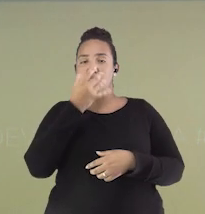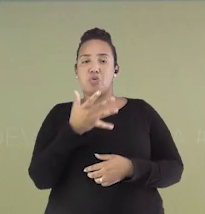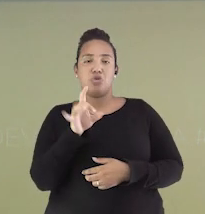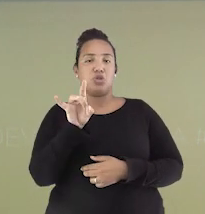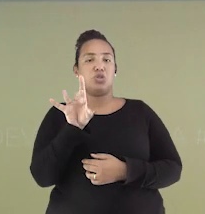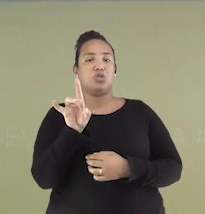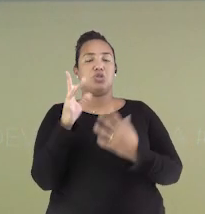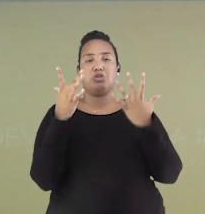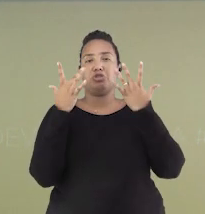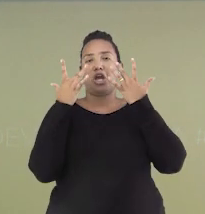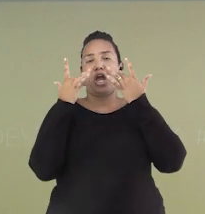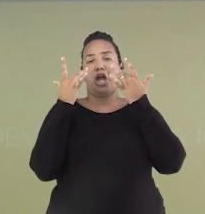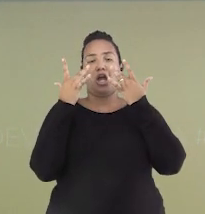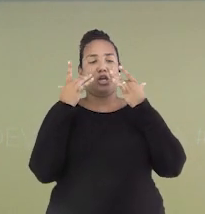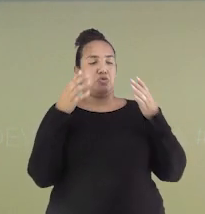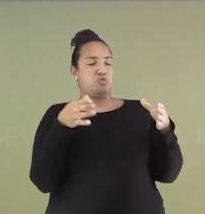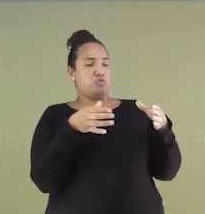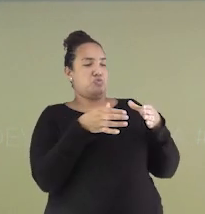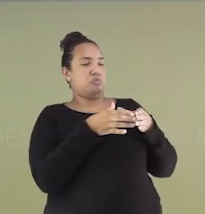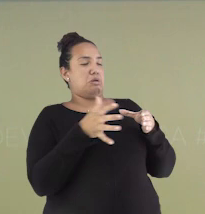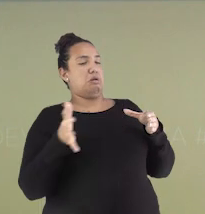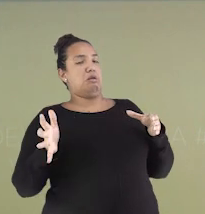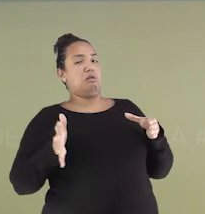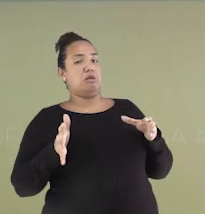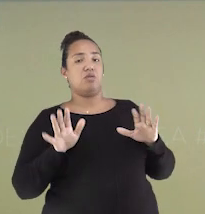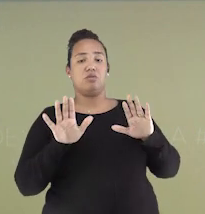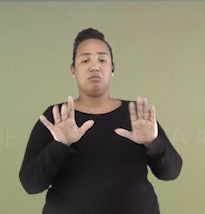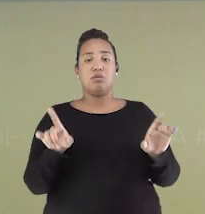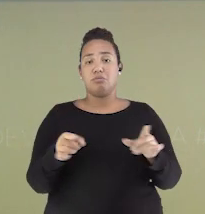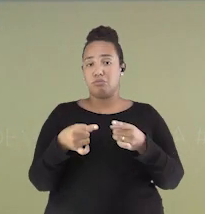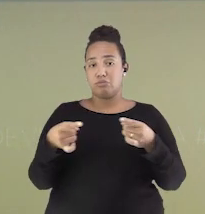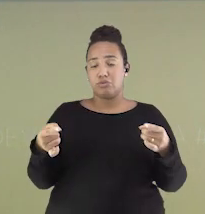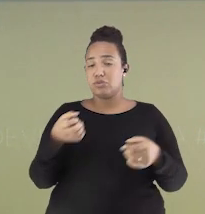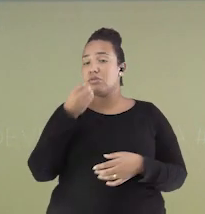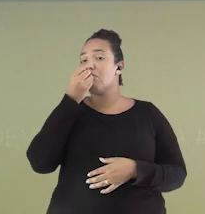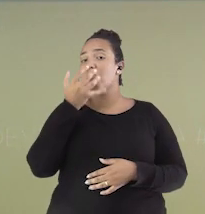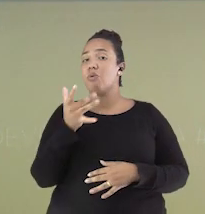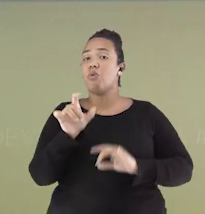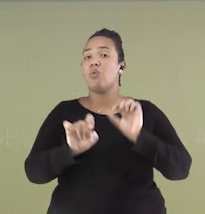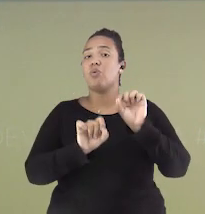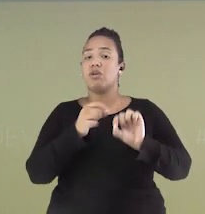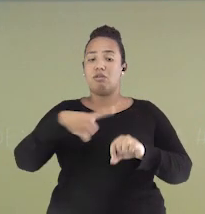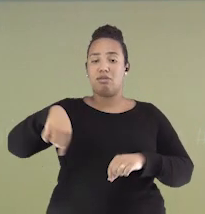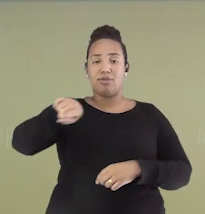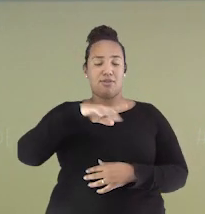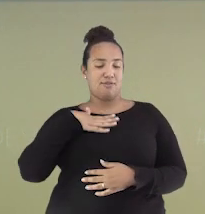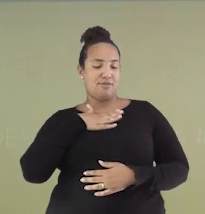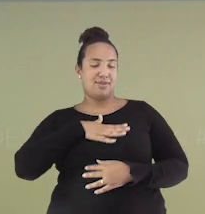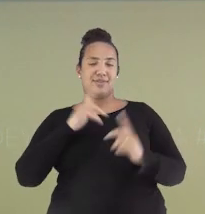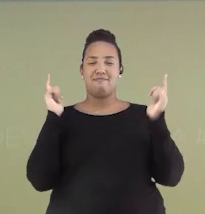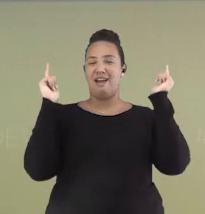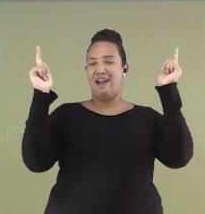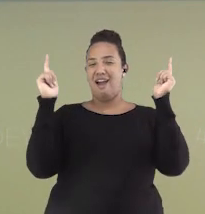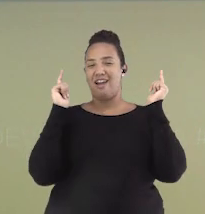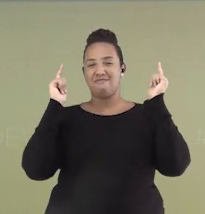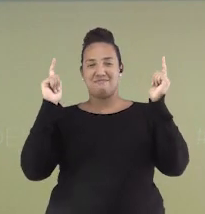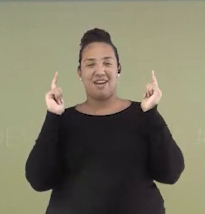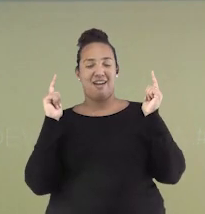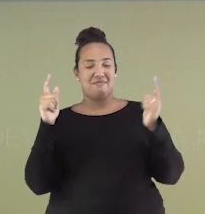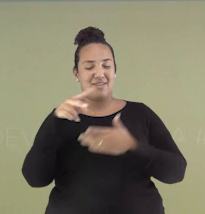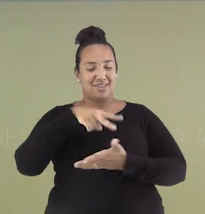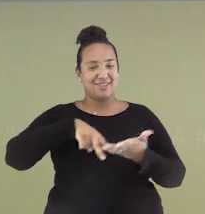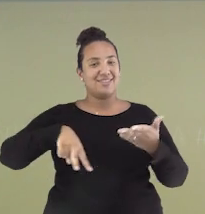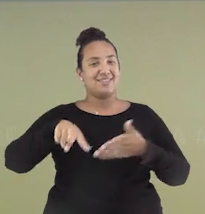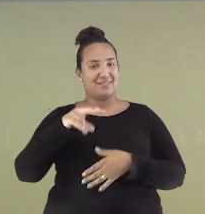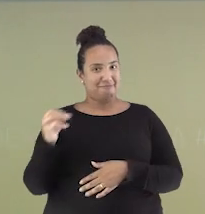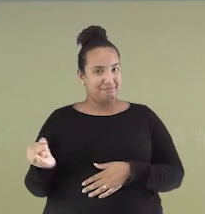apresentada em teatros para uma pequena Elite mas música boa de verdade é aquela que faz a gente se divertir dançar extravasar